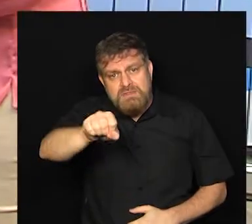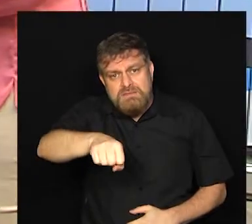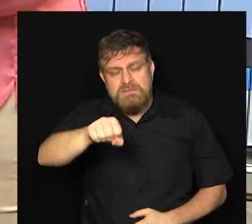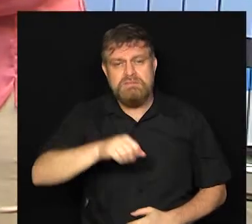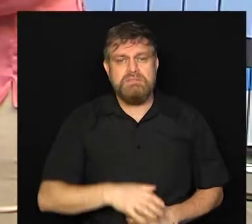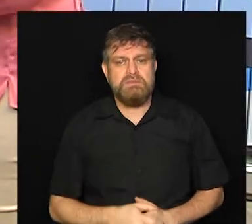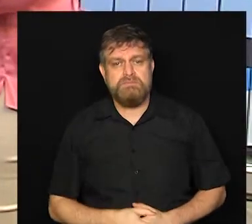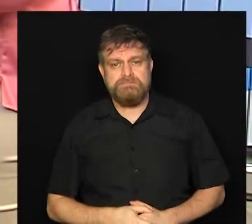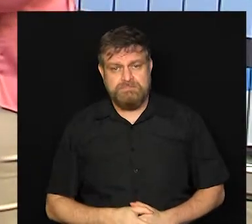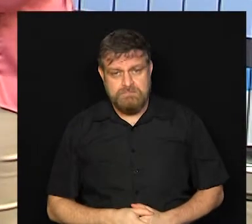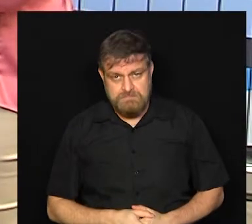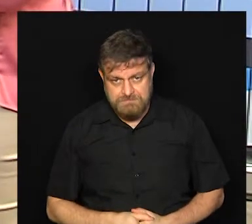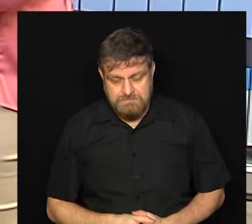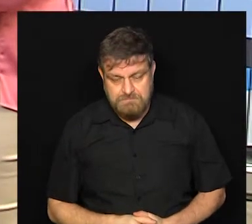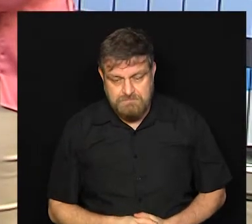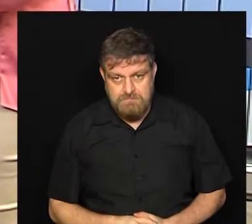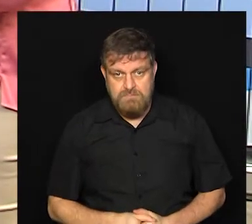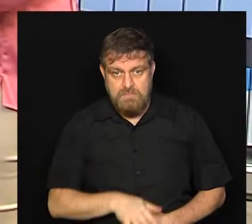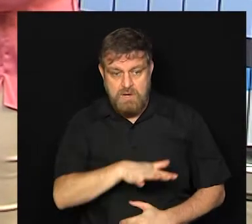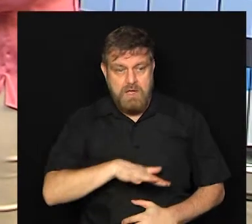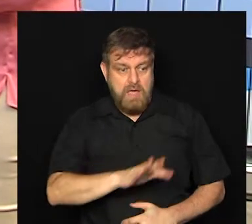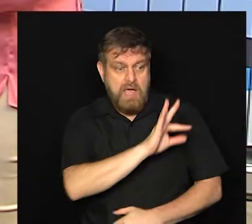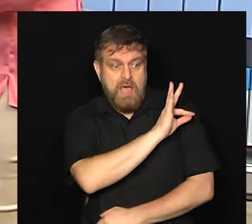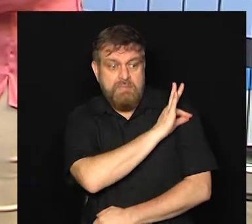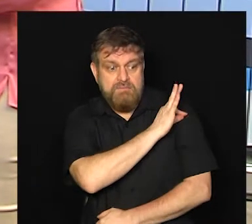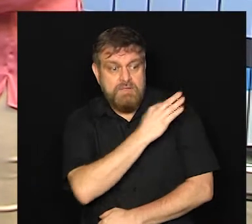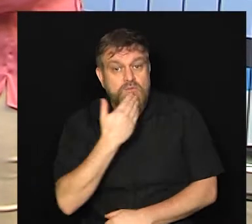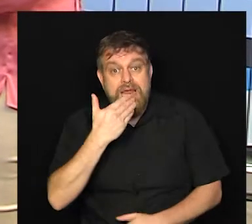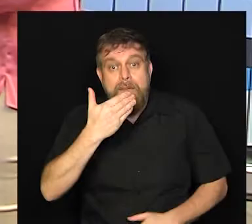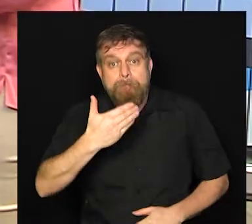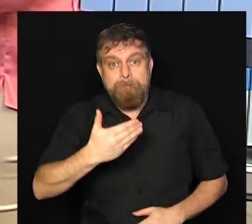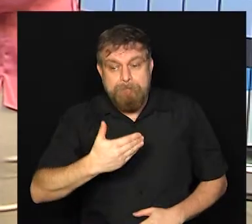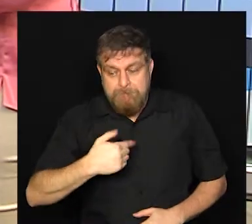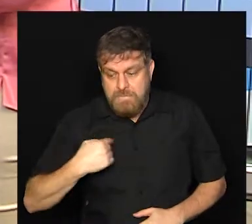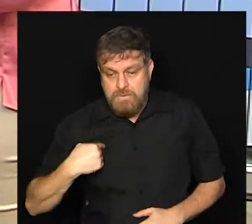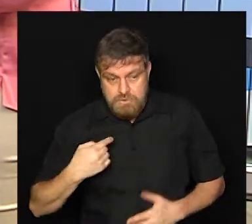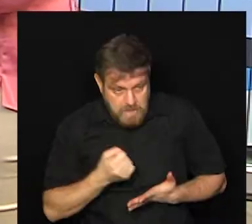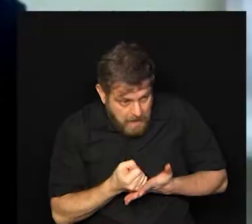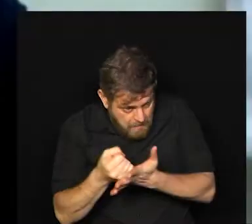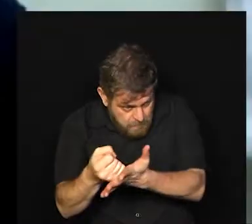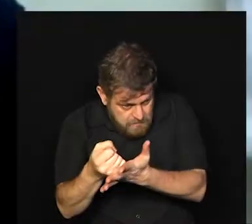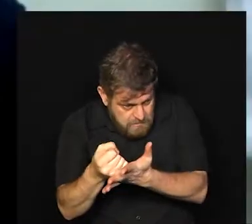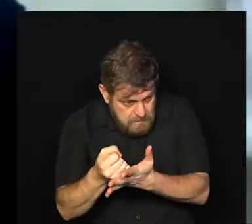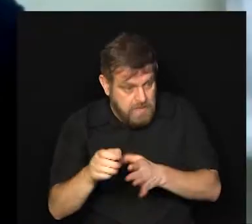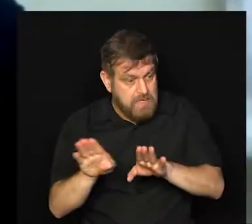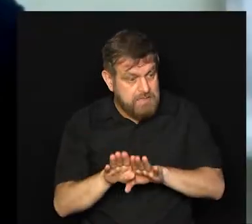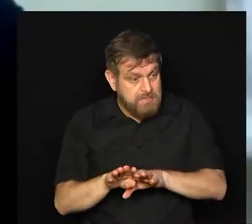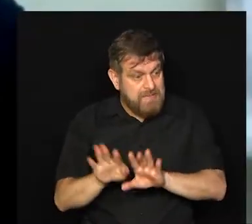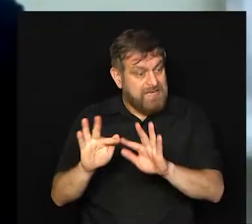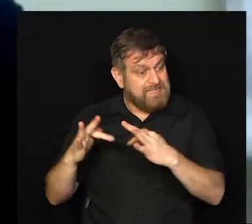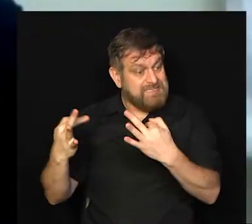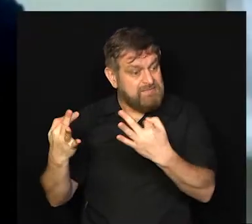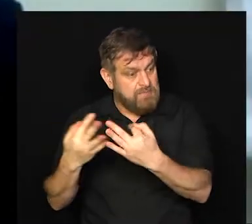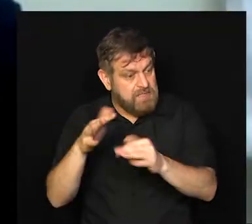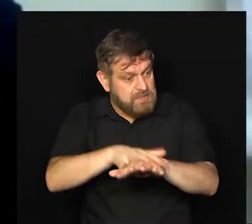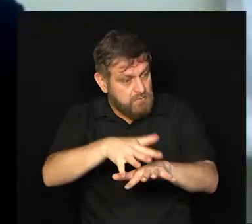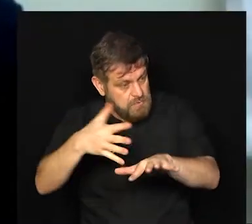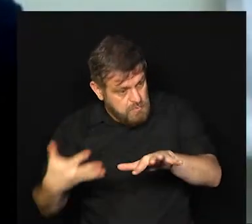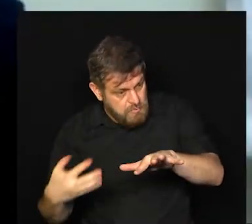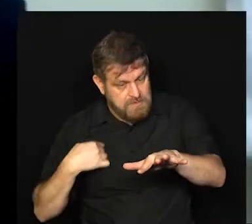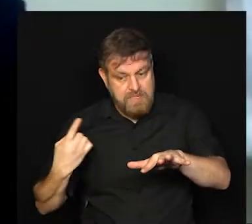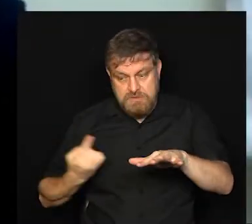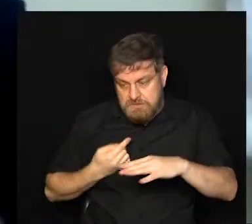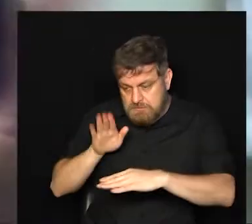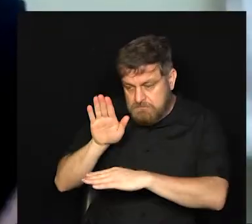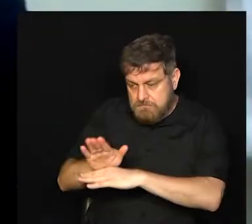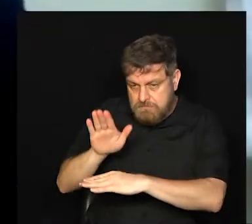gente. E aí foi nisso que o poder público pediu o nosso apoio para que a gente também pudesse atender essa família, essas famílias, né,